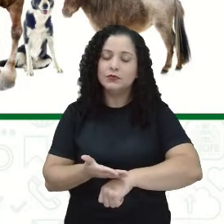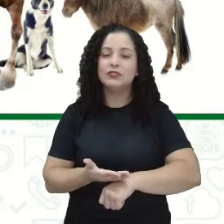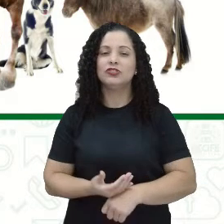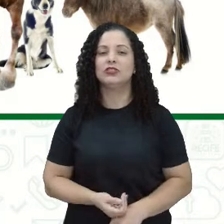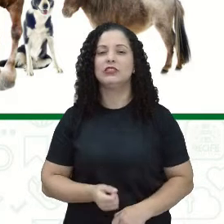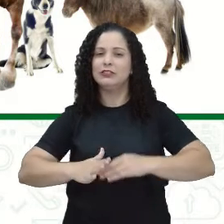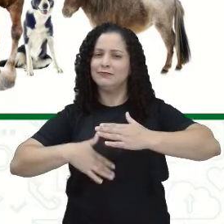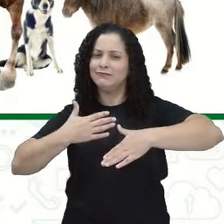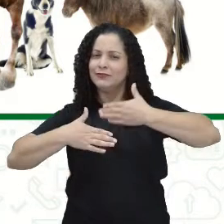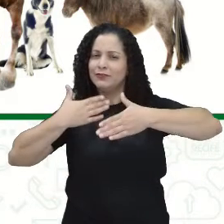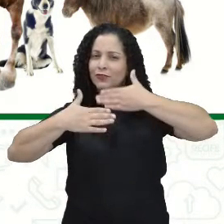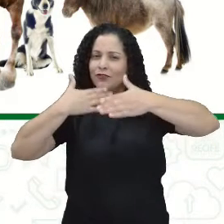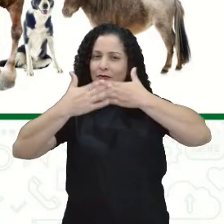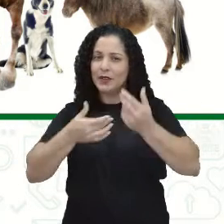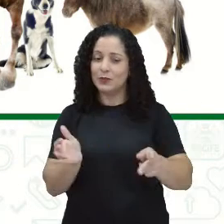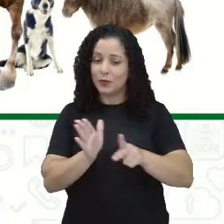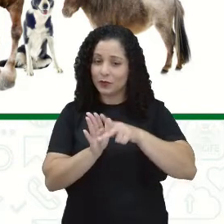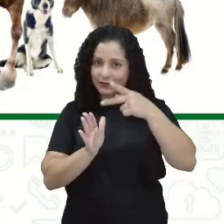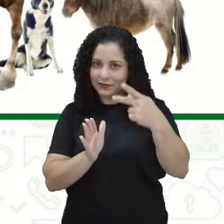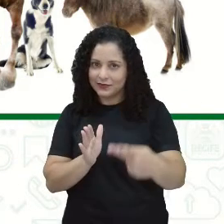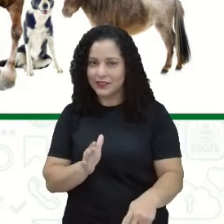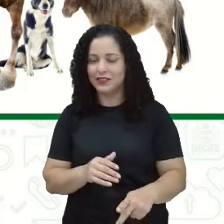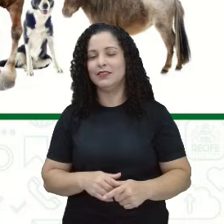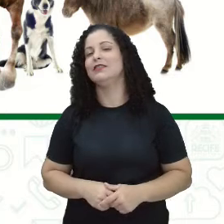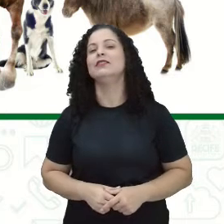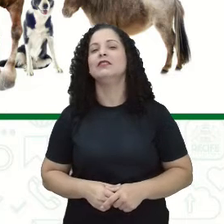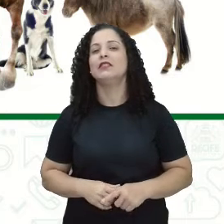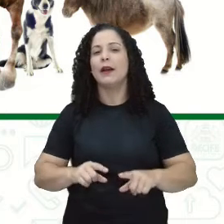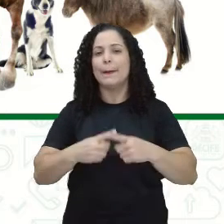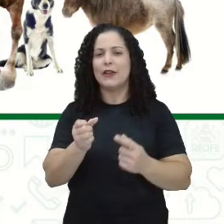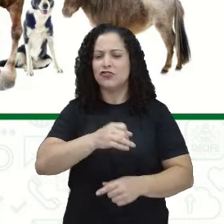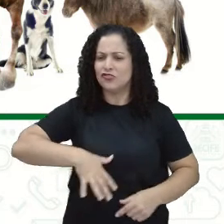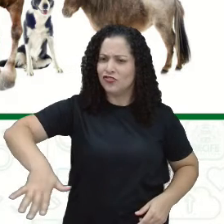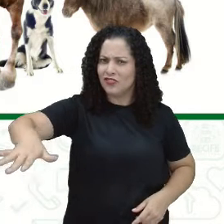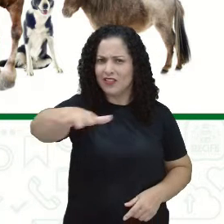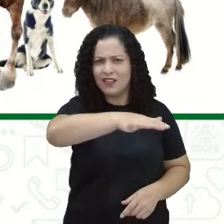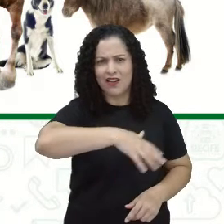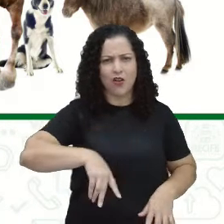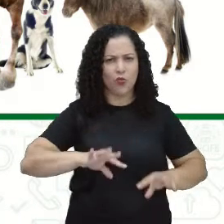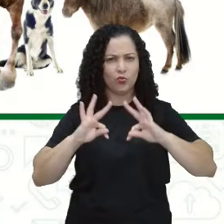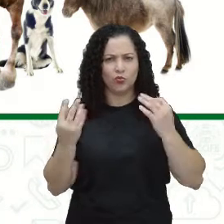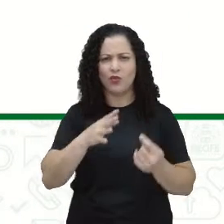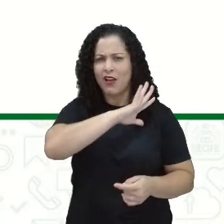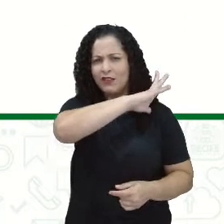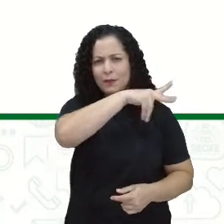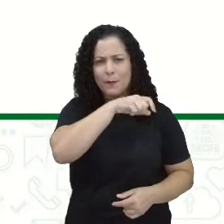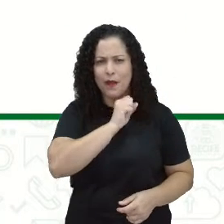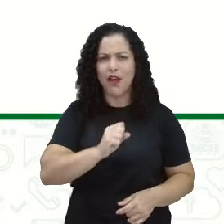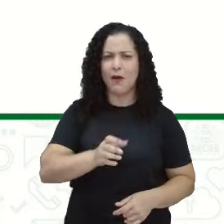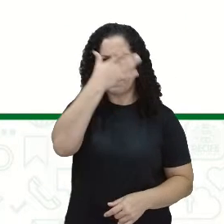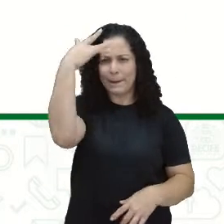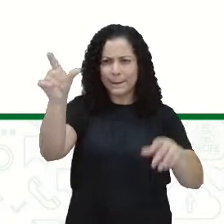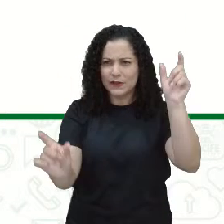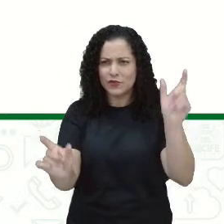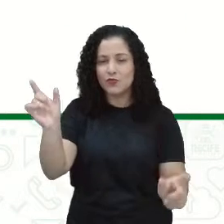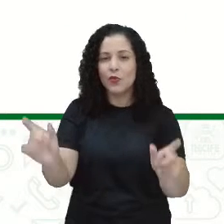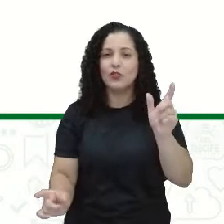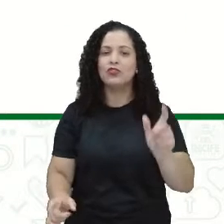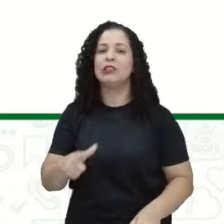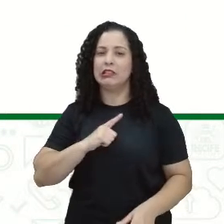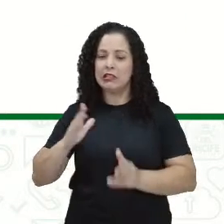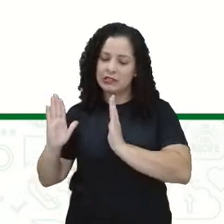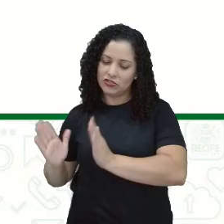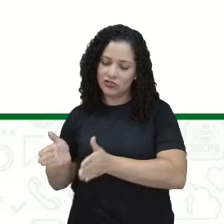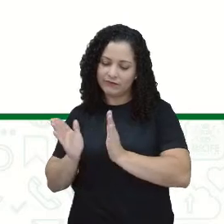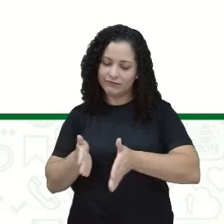aí vê o desenvolvimento daquele animal. Mas todos os animais, todos os seres vivos passam por essas diferentes etapas de